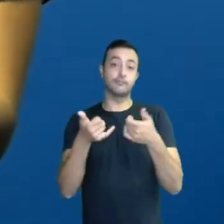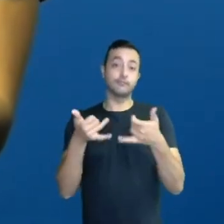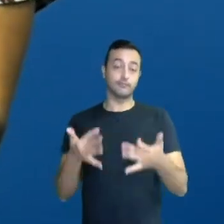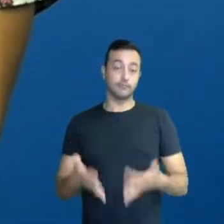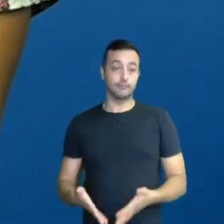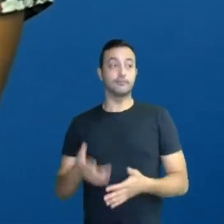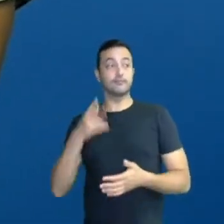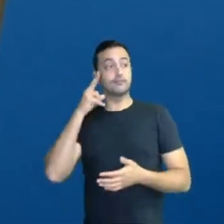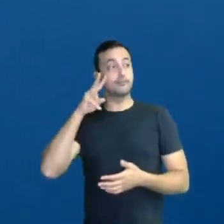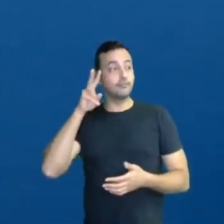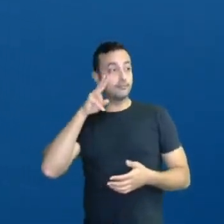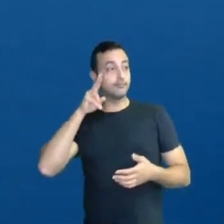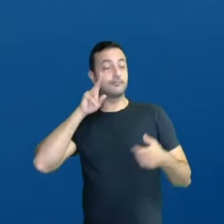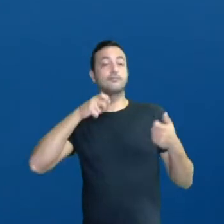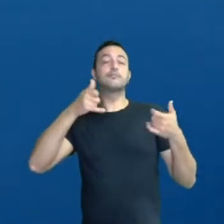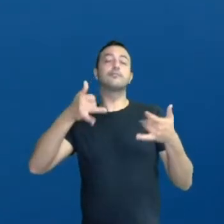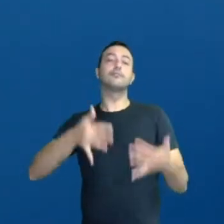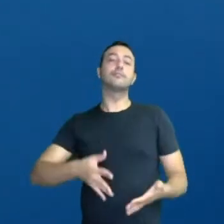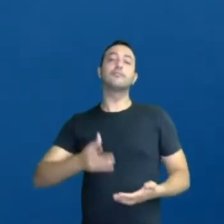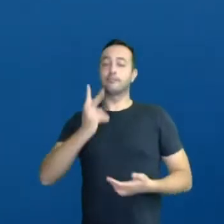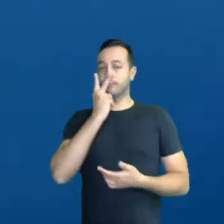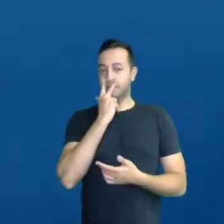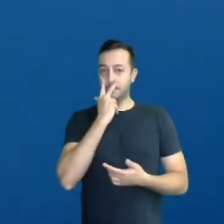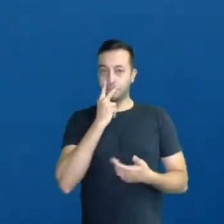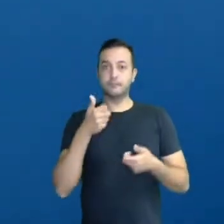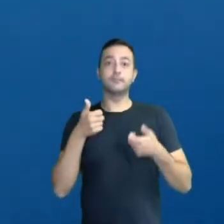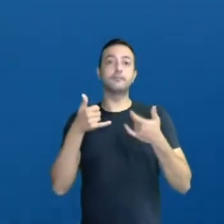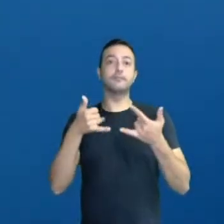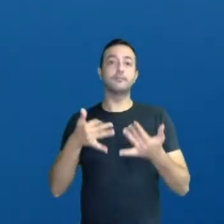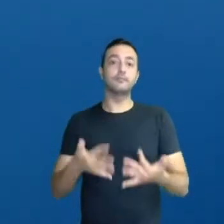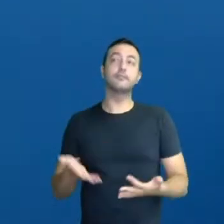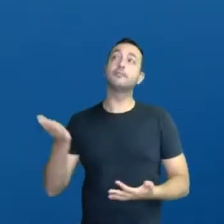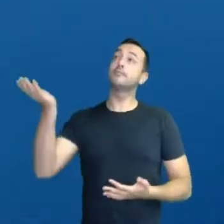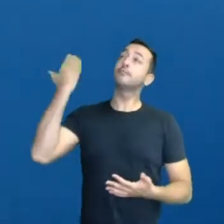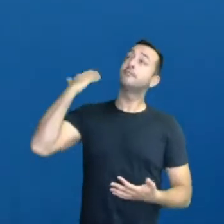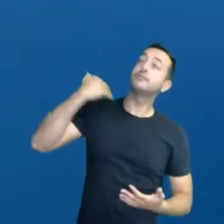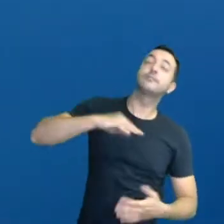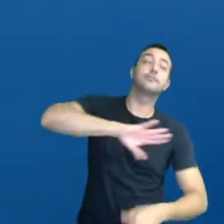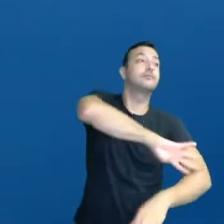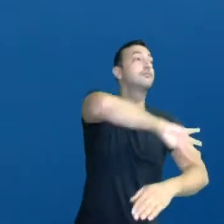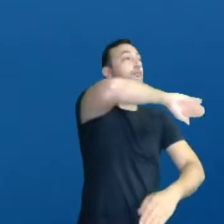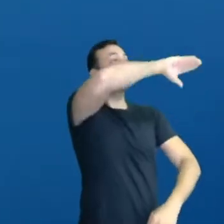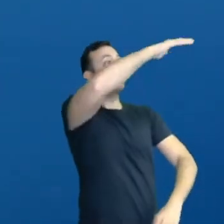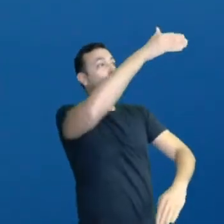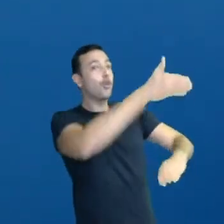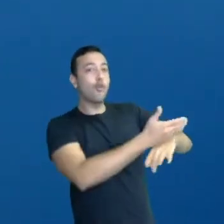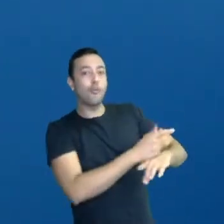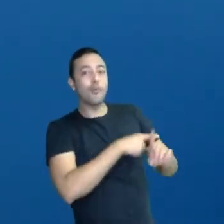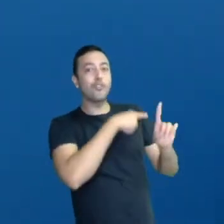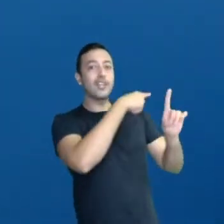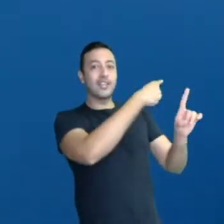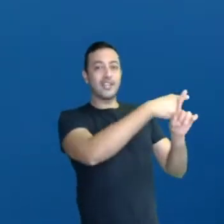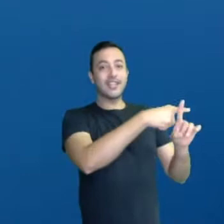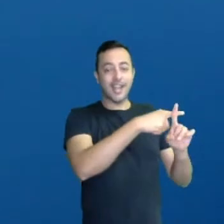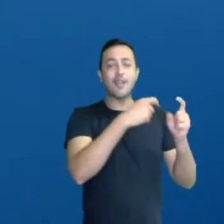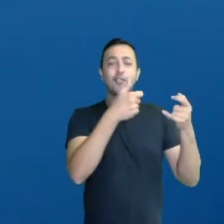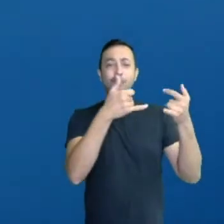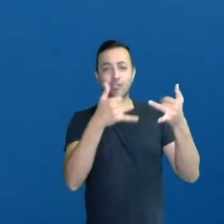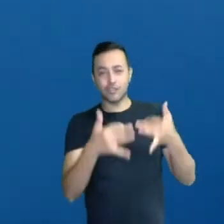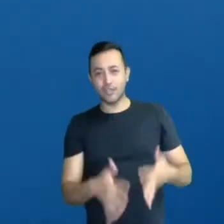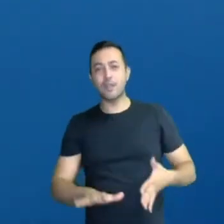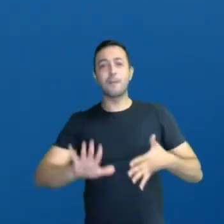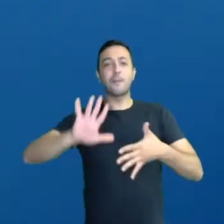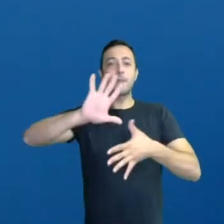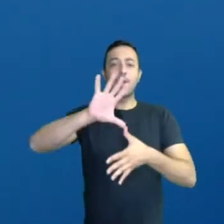a história, né, de Vitória de Santo Antão, lá do Monte das Tabocas. Eu falei tudinho, com o